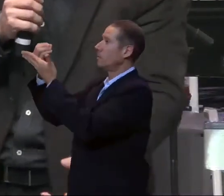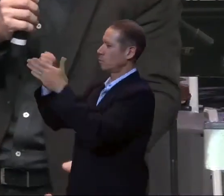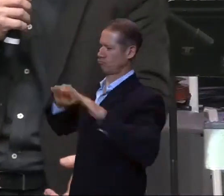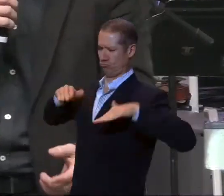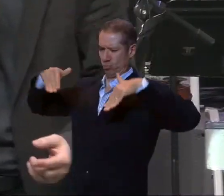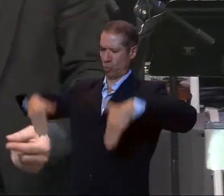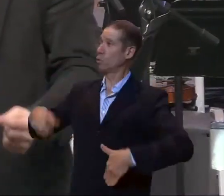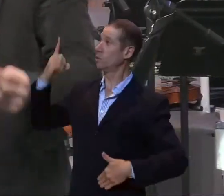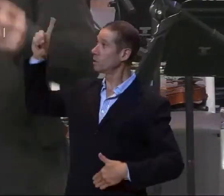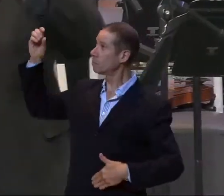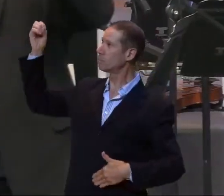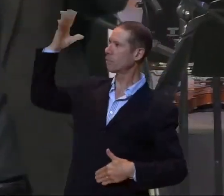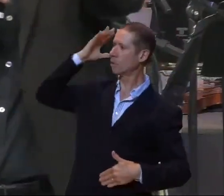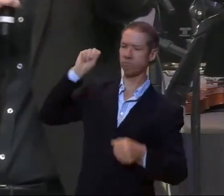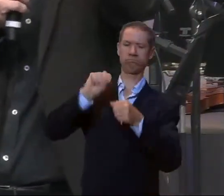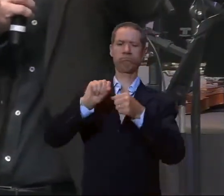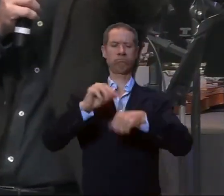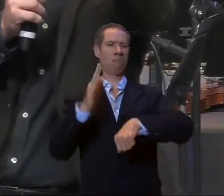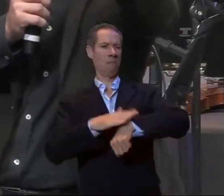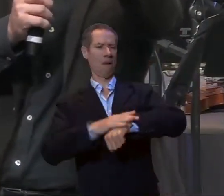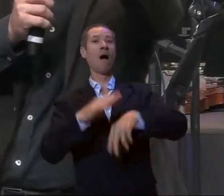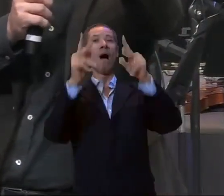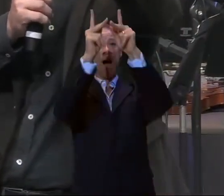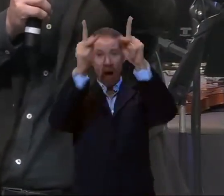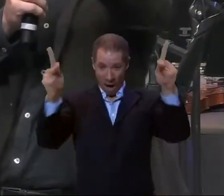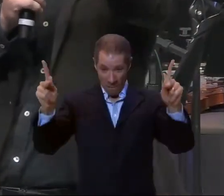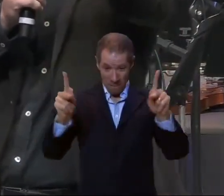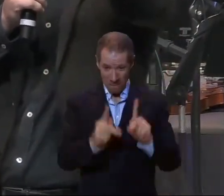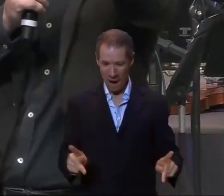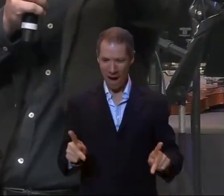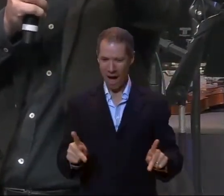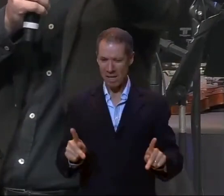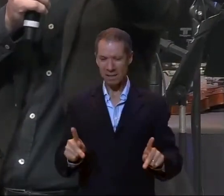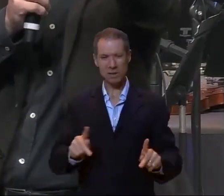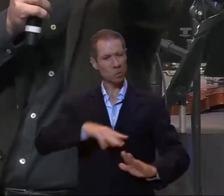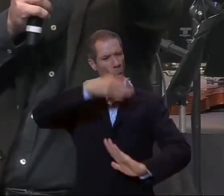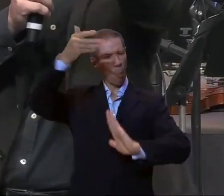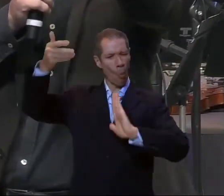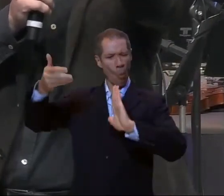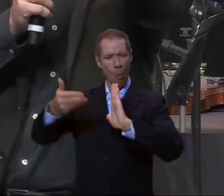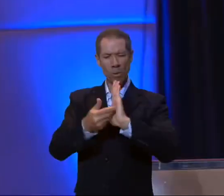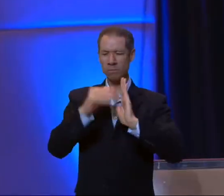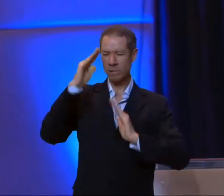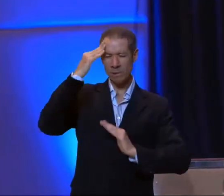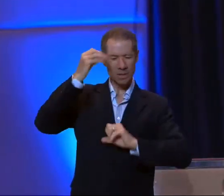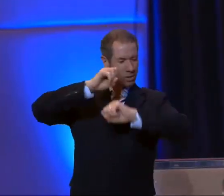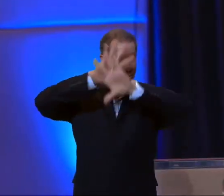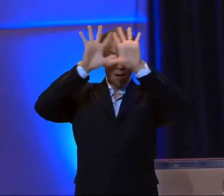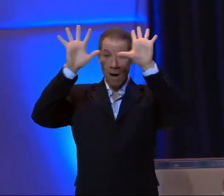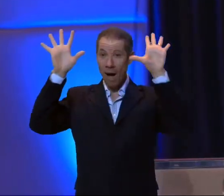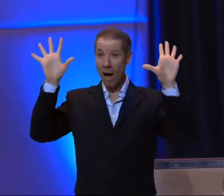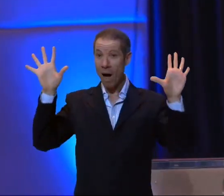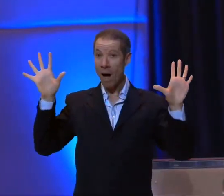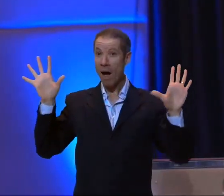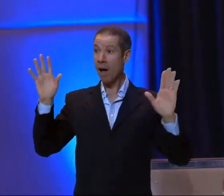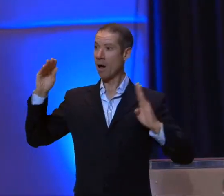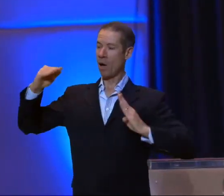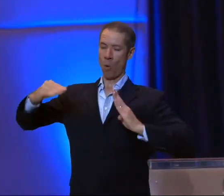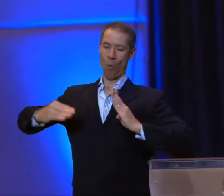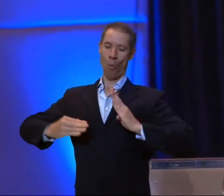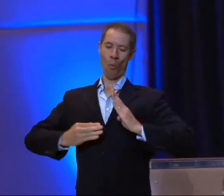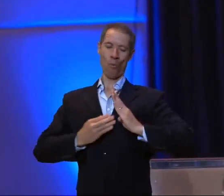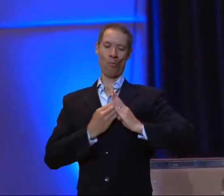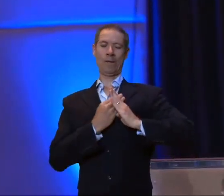de graças, e a paz, que excede o entendimento, guardará os